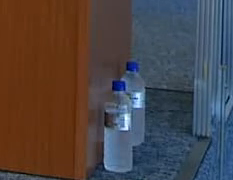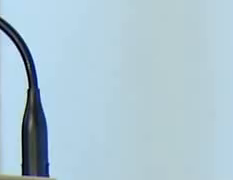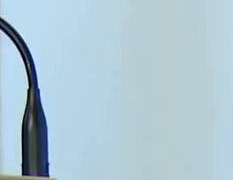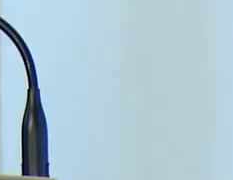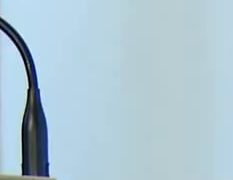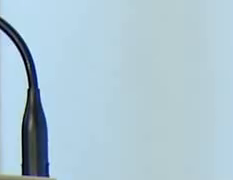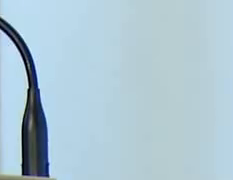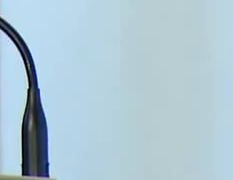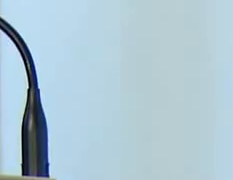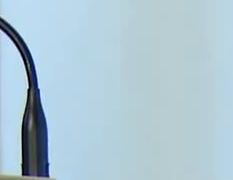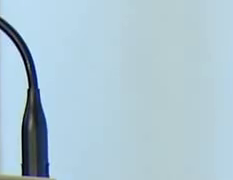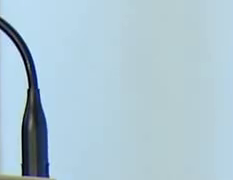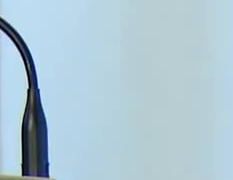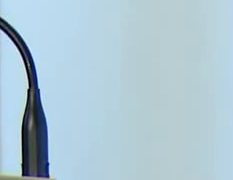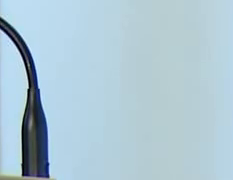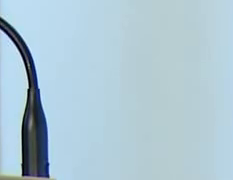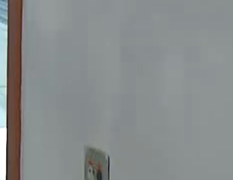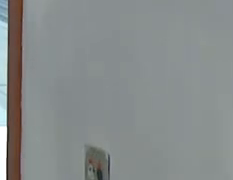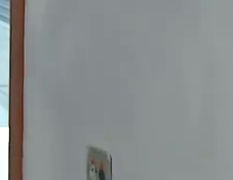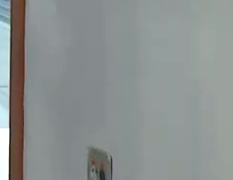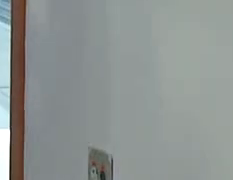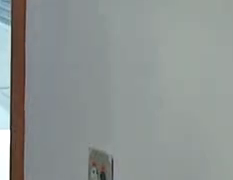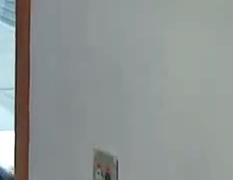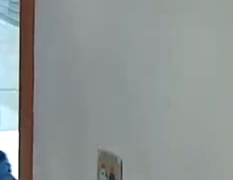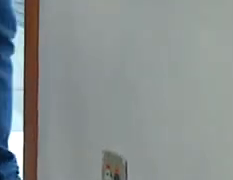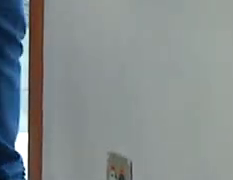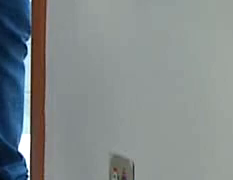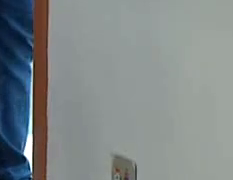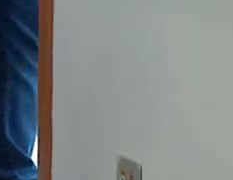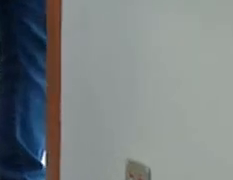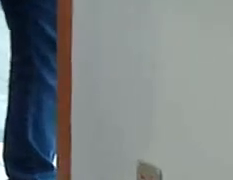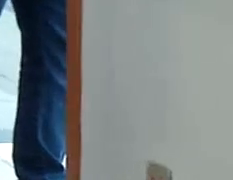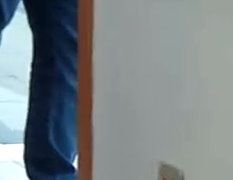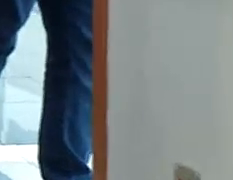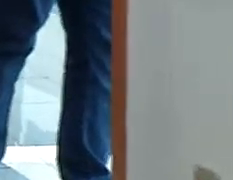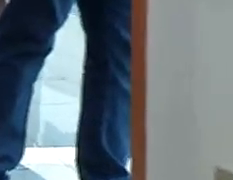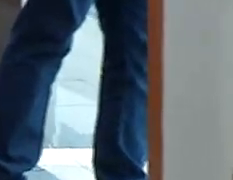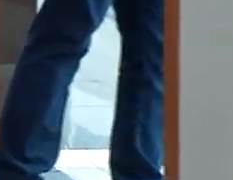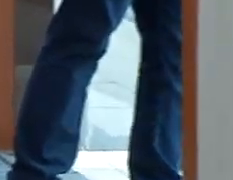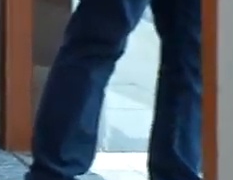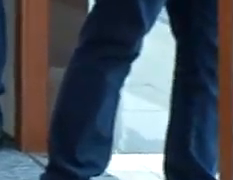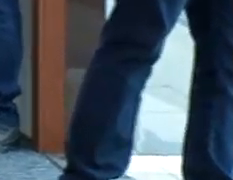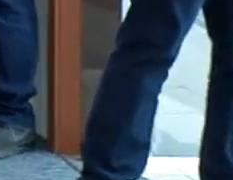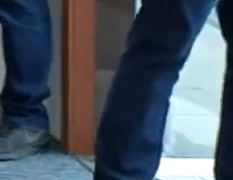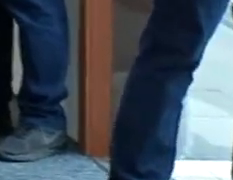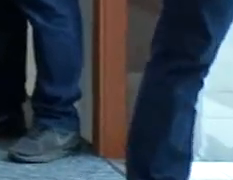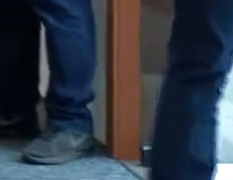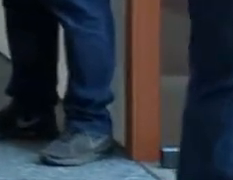Senhor Pedro Machado, chefe da Seção de Controle Animal das Zoonoses da Prefeitura de Sorocaba.